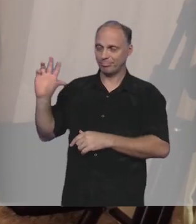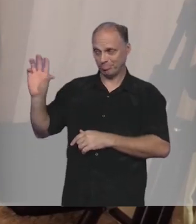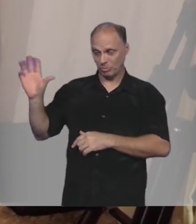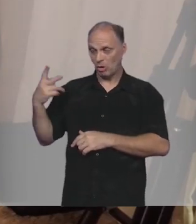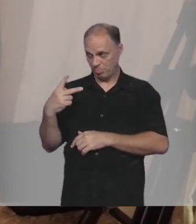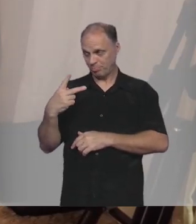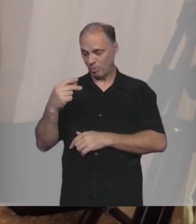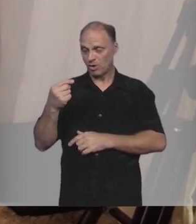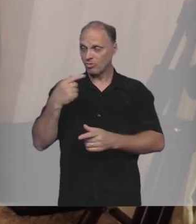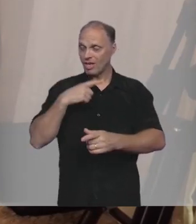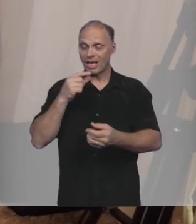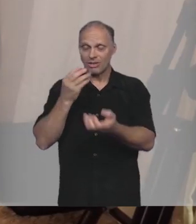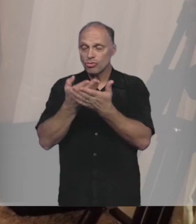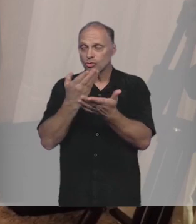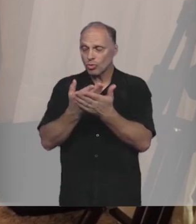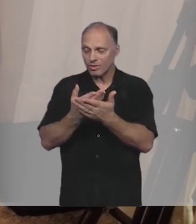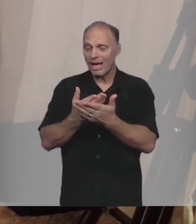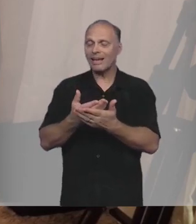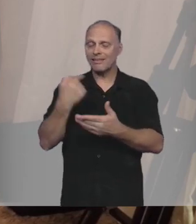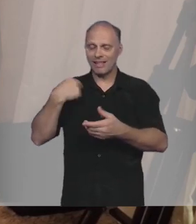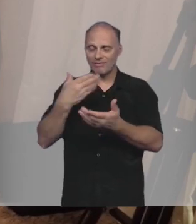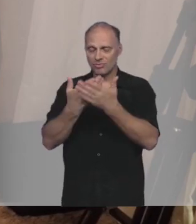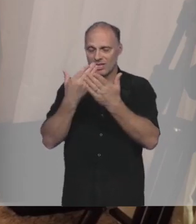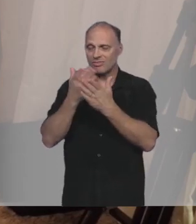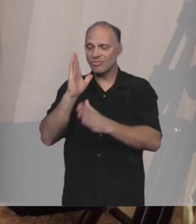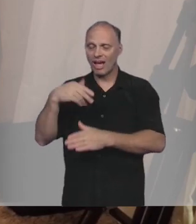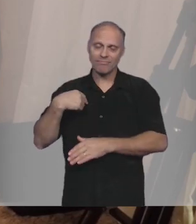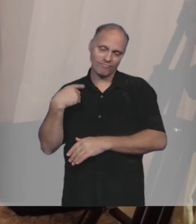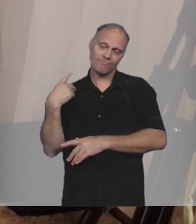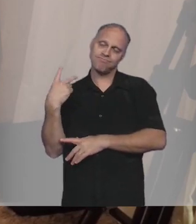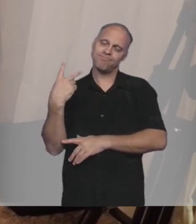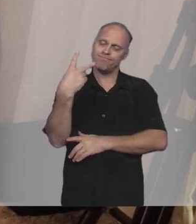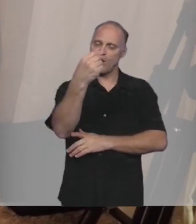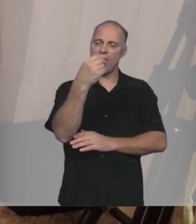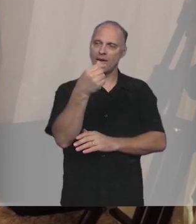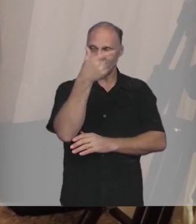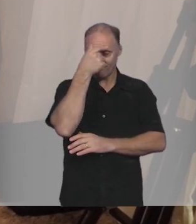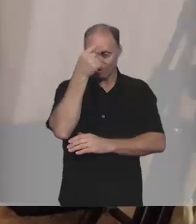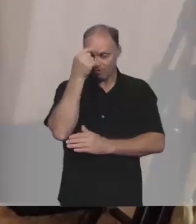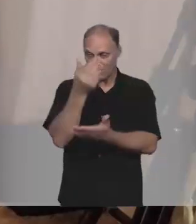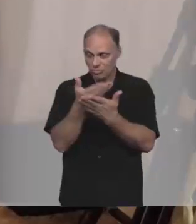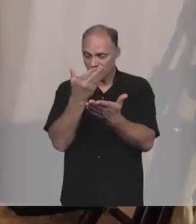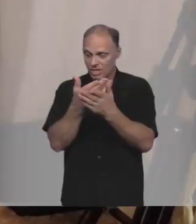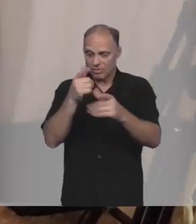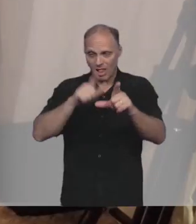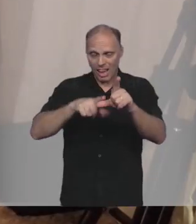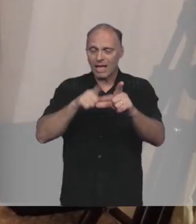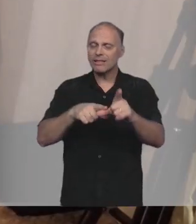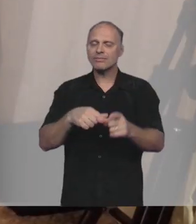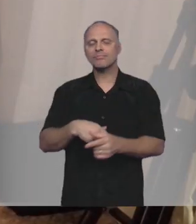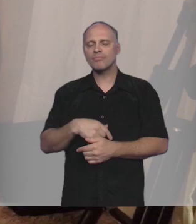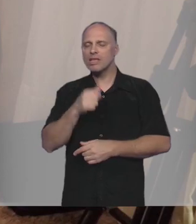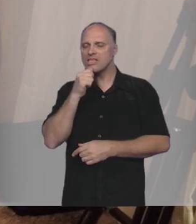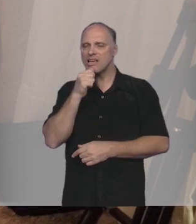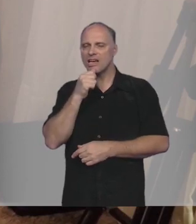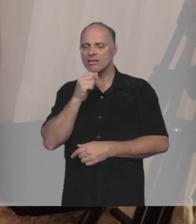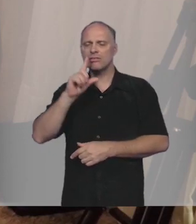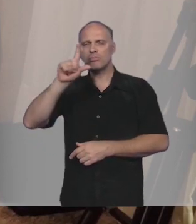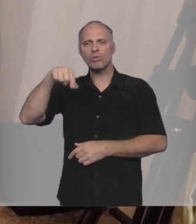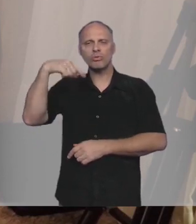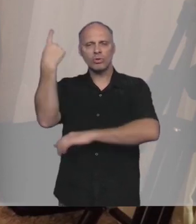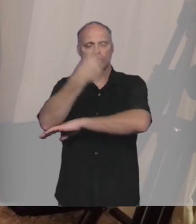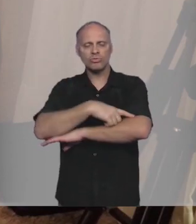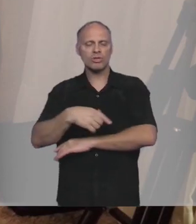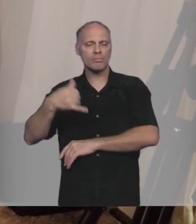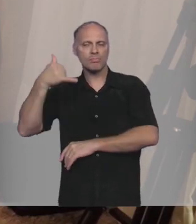para minha aula, na verdade. Eu já estava estudando, foi para minha aula, já estava na letras e os caras me